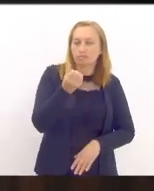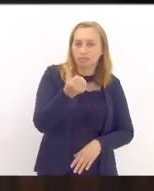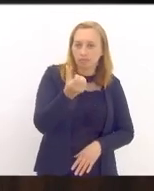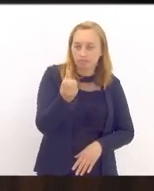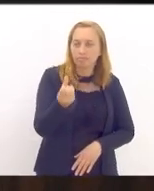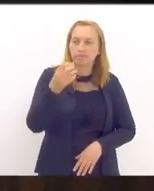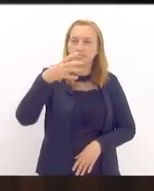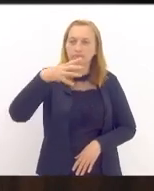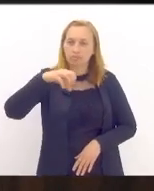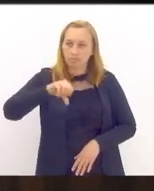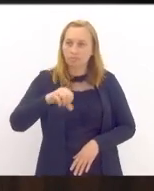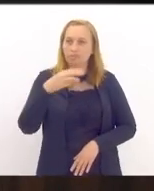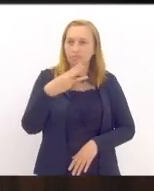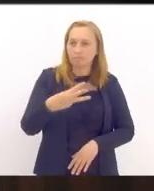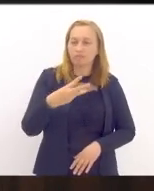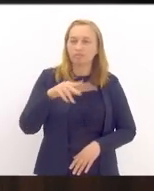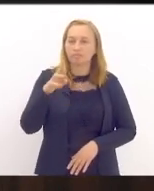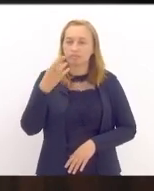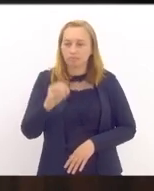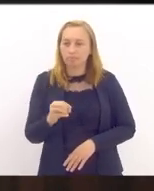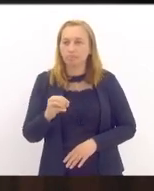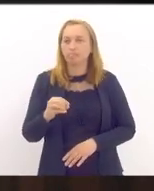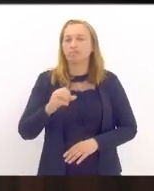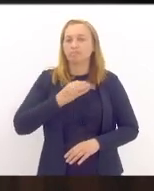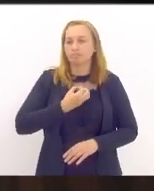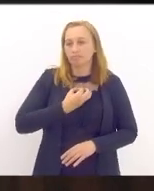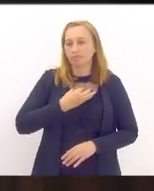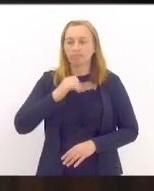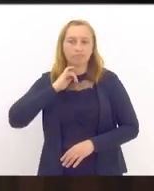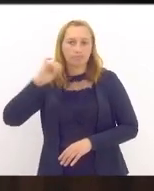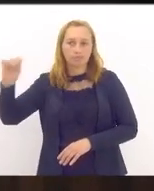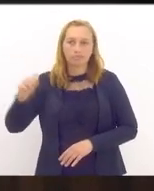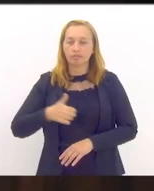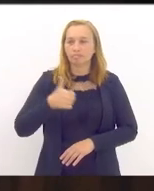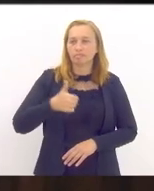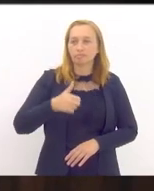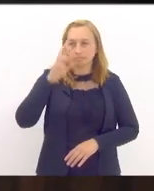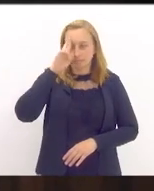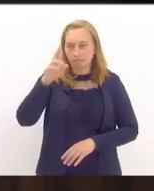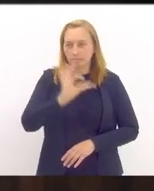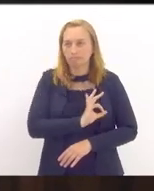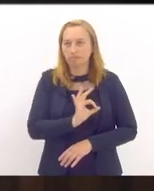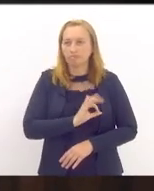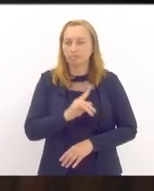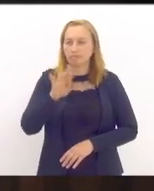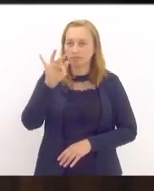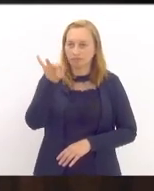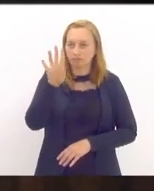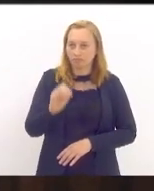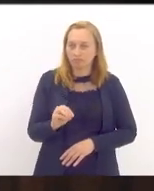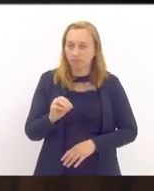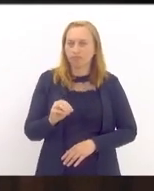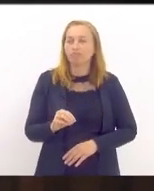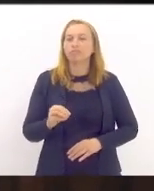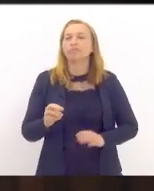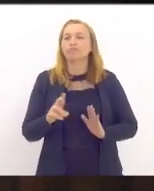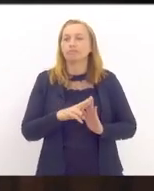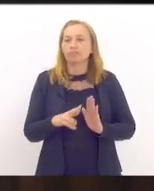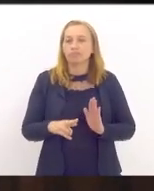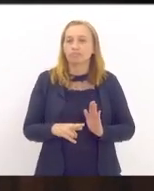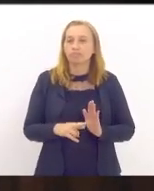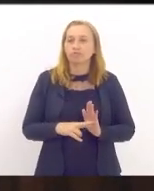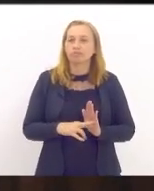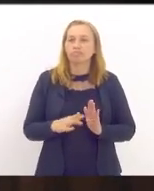22 deputado Pedro Ricardo consegue medalha Tiradentes é o primeiro sargento PM Fábio Ibrahim Guanabara Silva Paulista da comissão